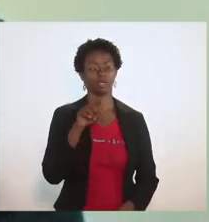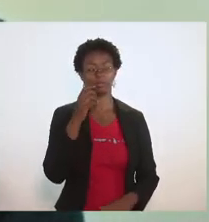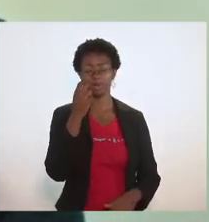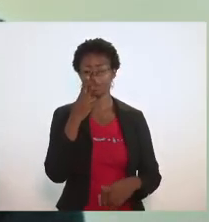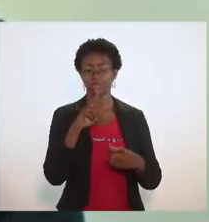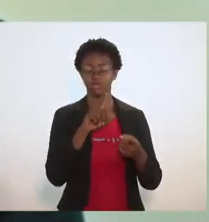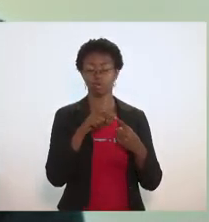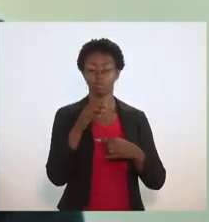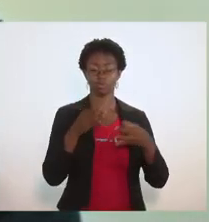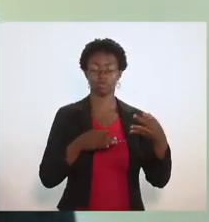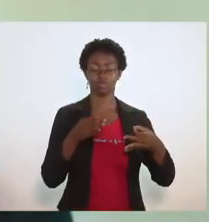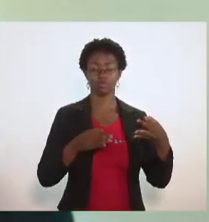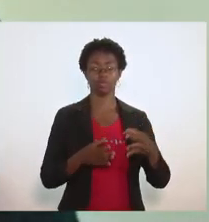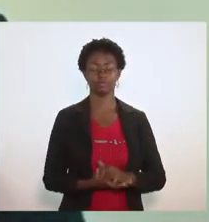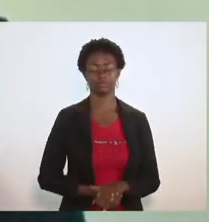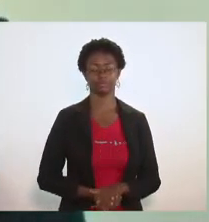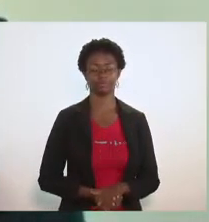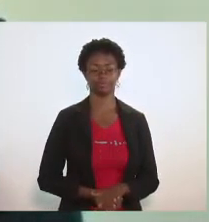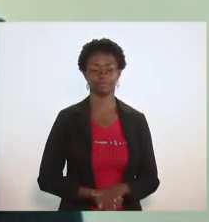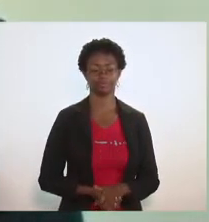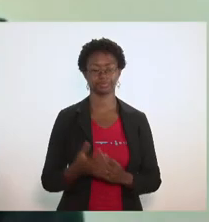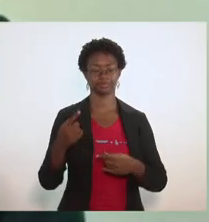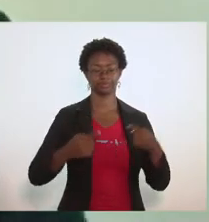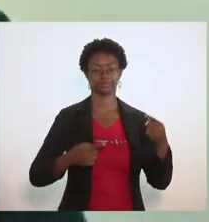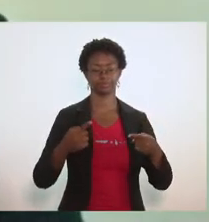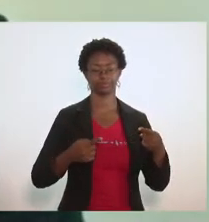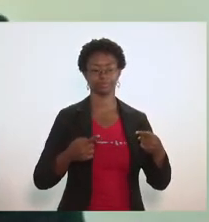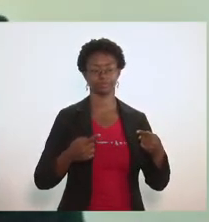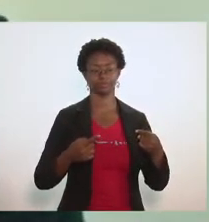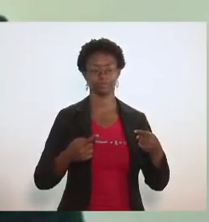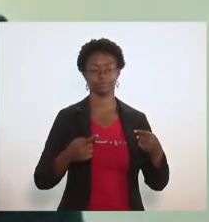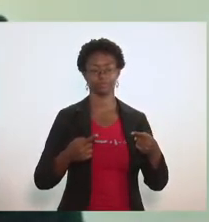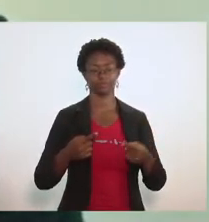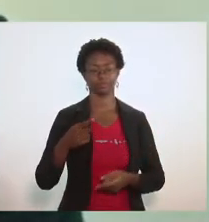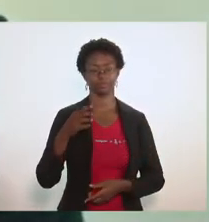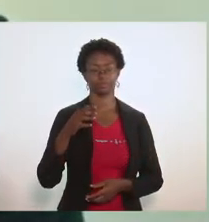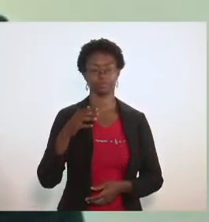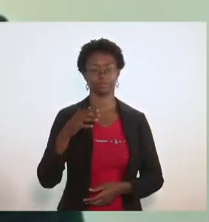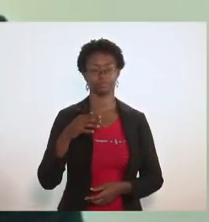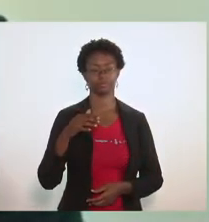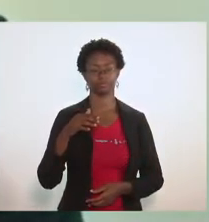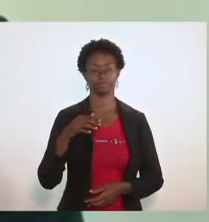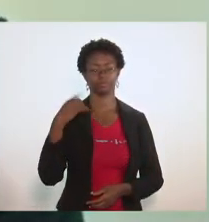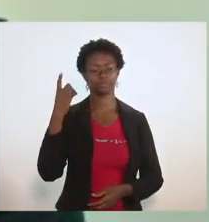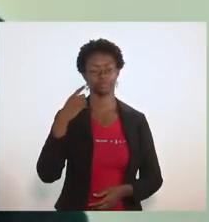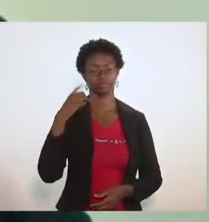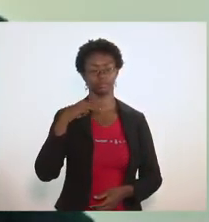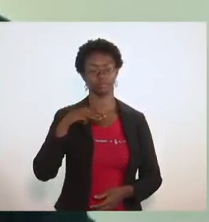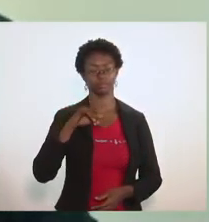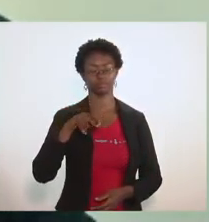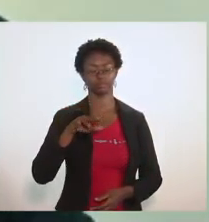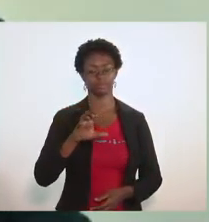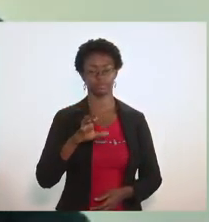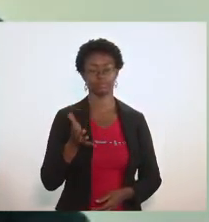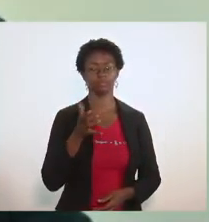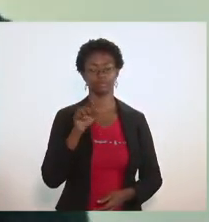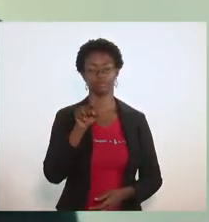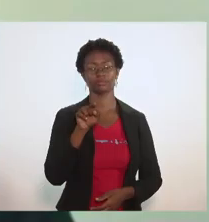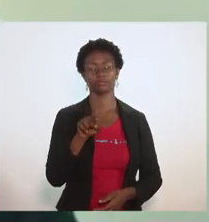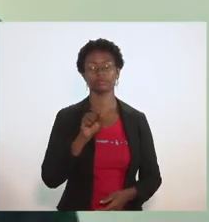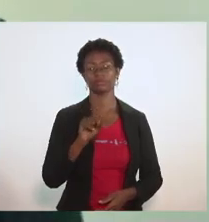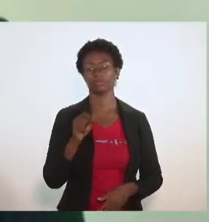38. Relator, deputado Carlos Mink. Projeto de lei 2586 de 2017, autoriza os deputados Carlos Macedo, doutor Julianelli e enfermeira